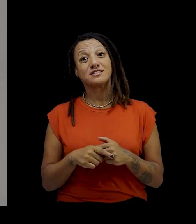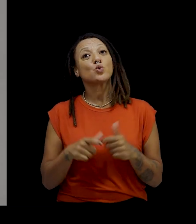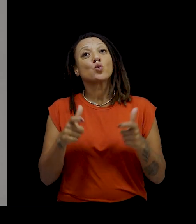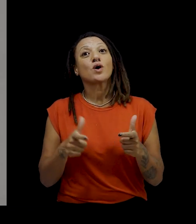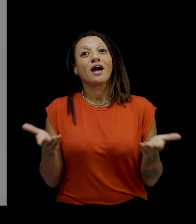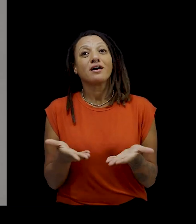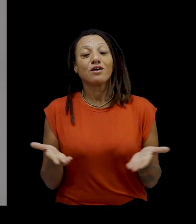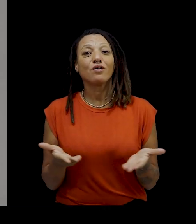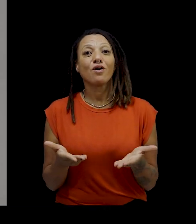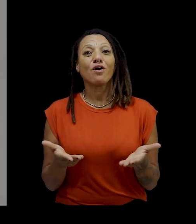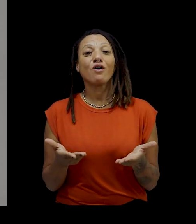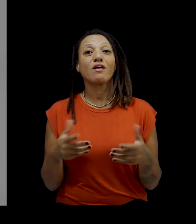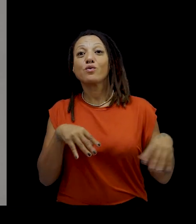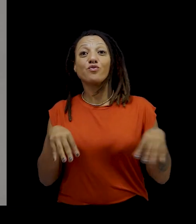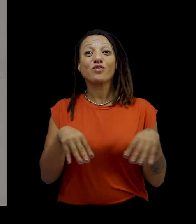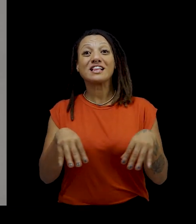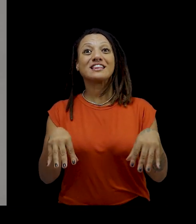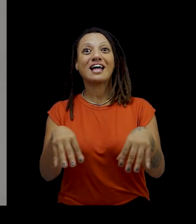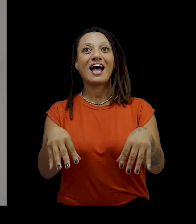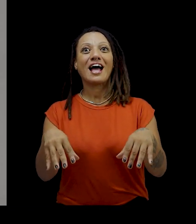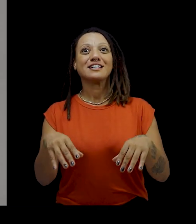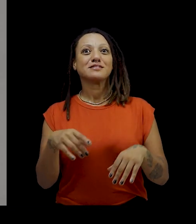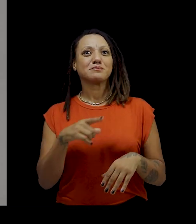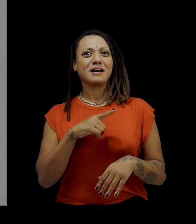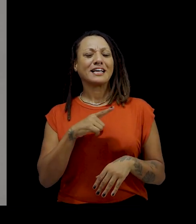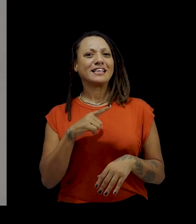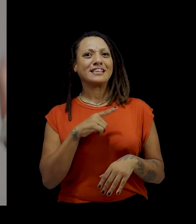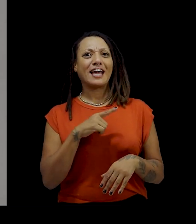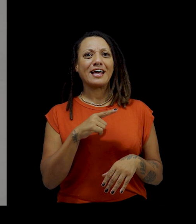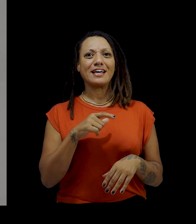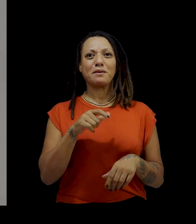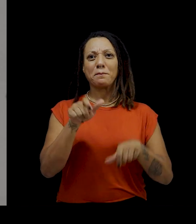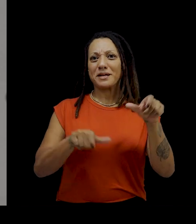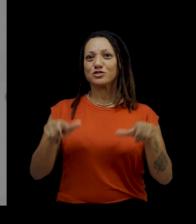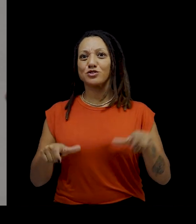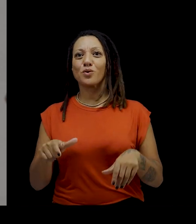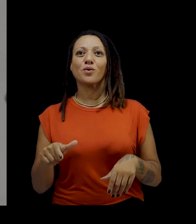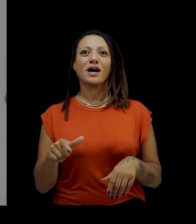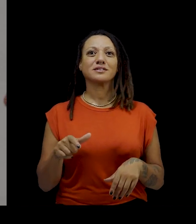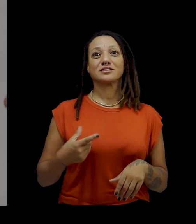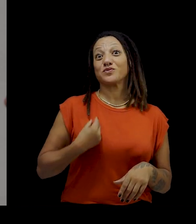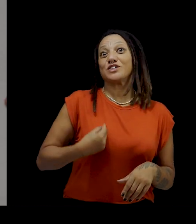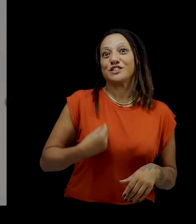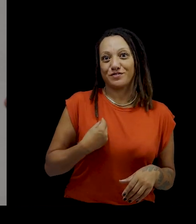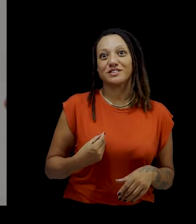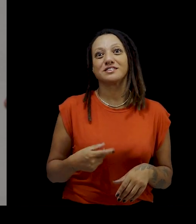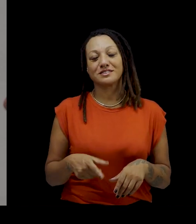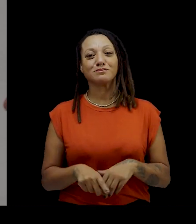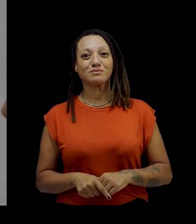a realidade seja esse lugar onde os fantasmas possuem tanta agência quanto as pessoas vivas.